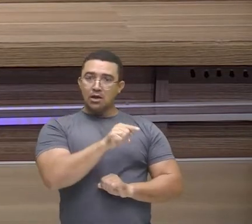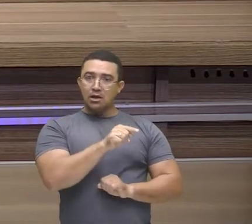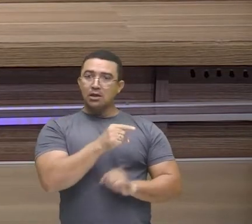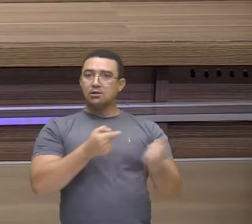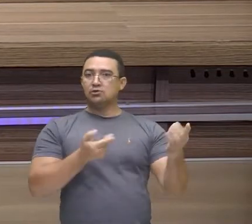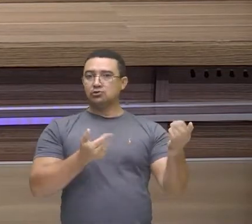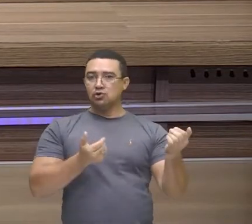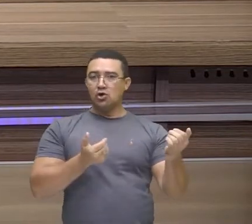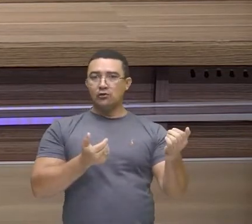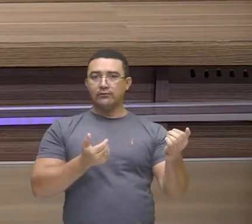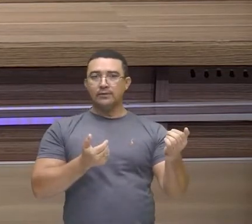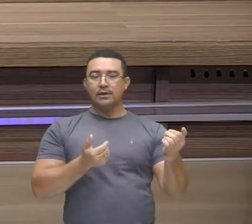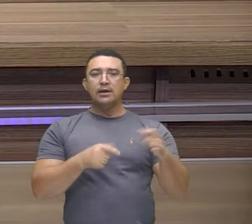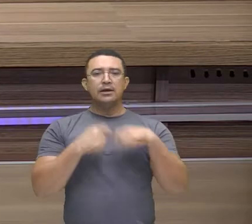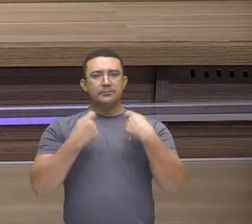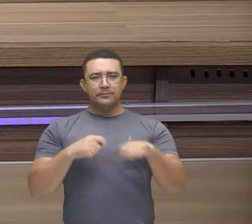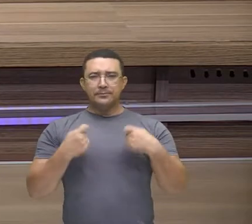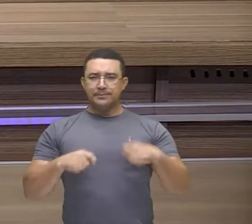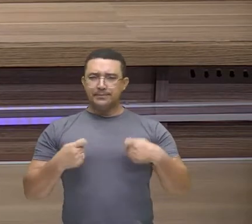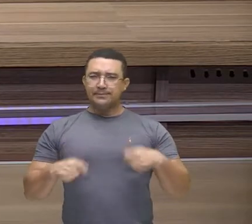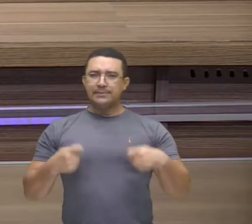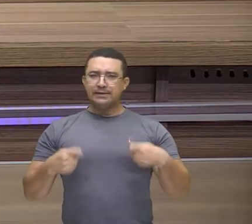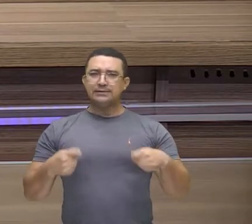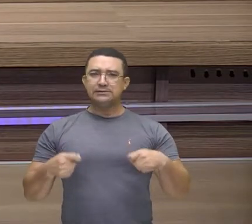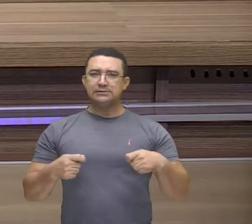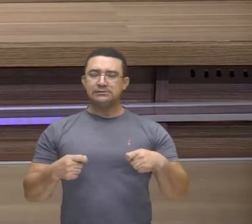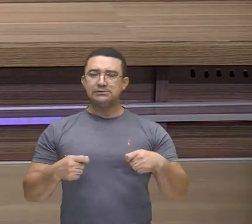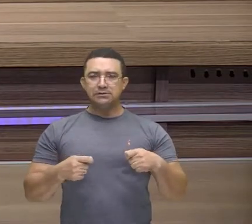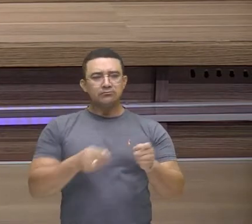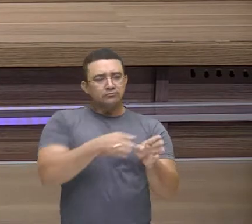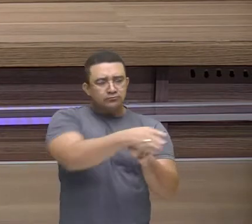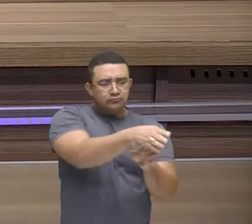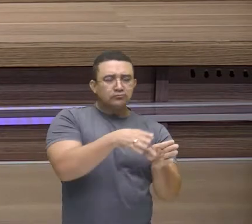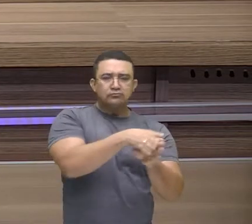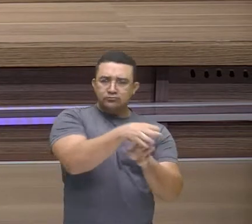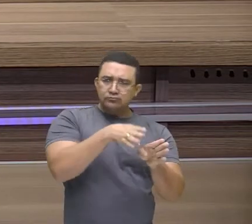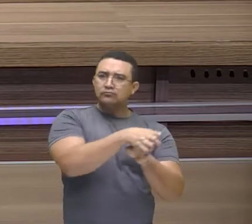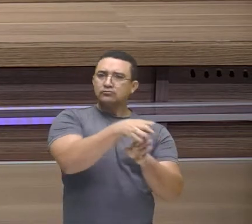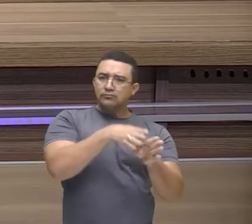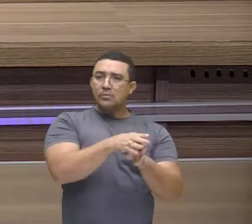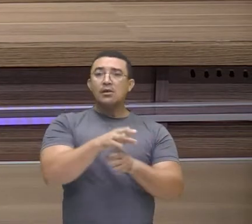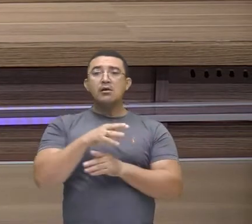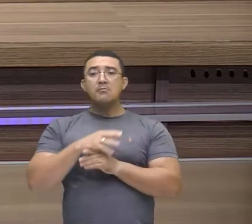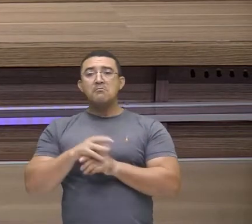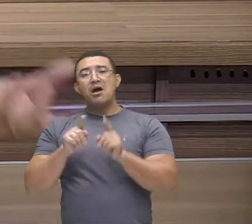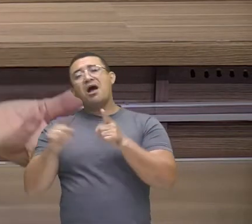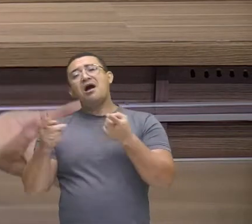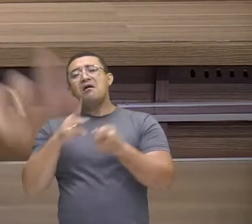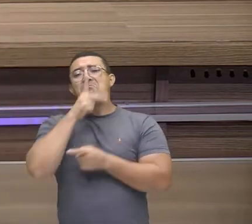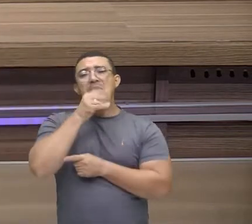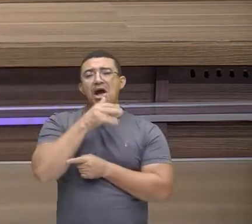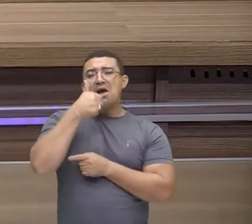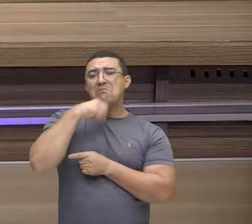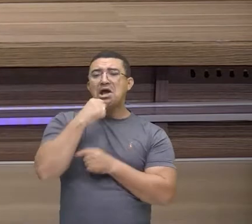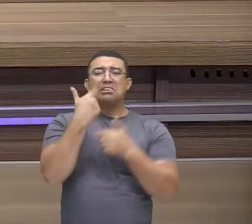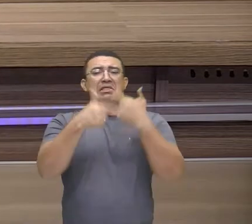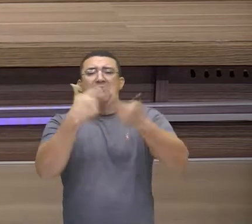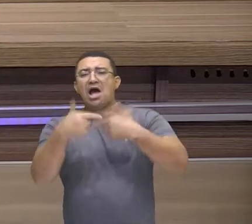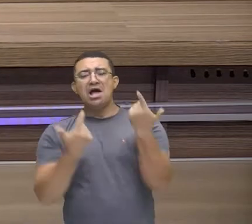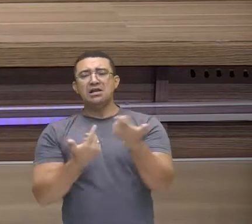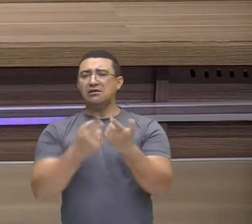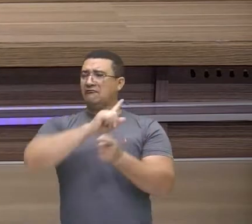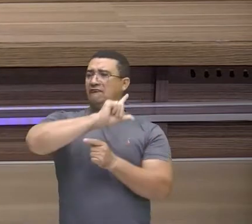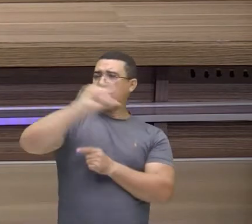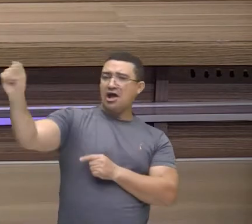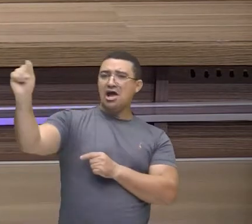que estar realmente bem orientado. Mas os pais trabalham, aí eles saem, eles voltam,